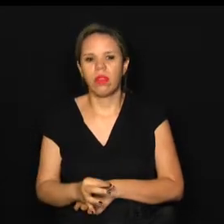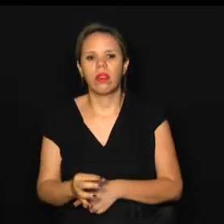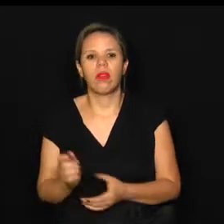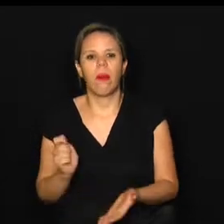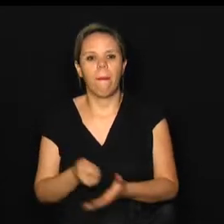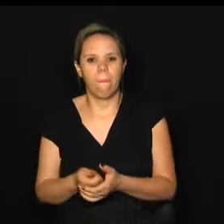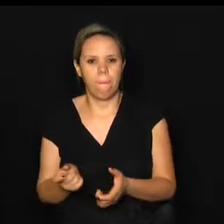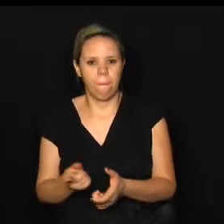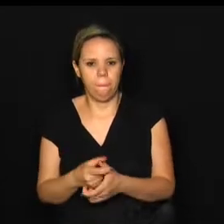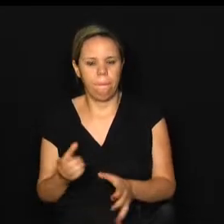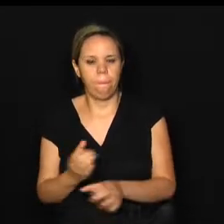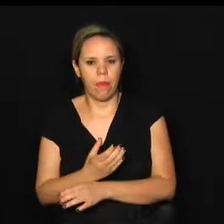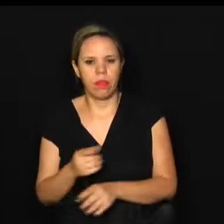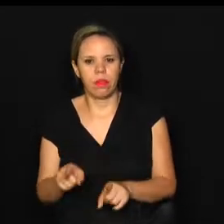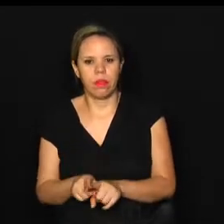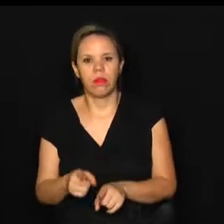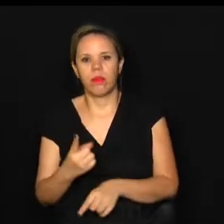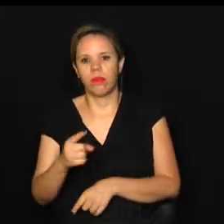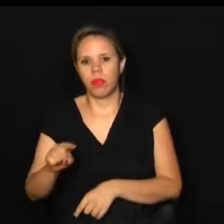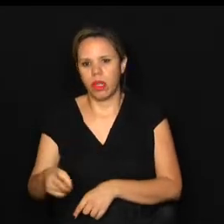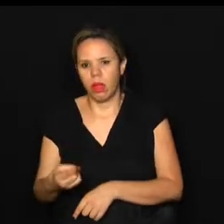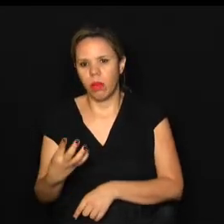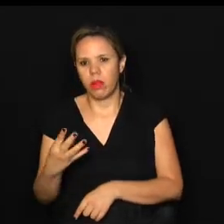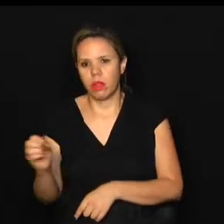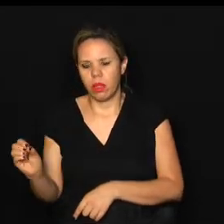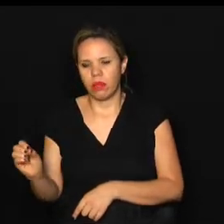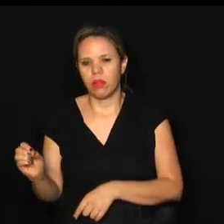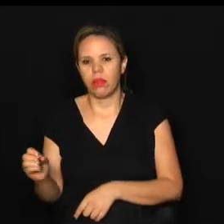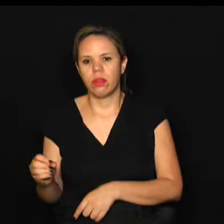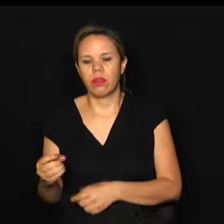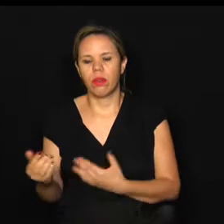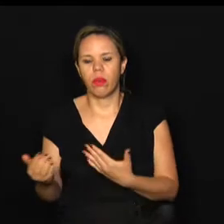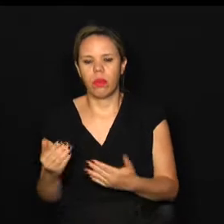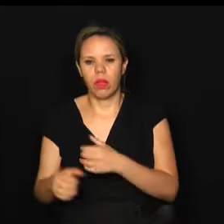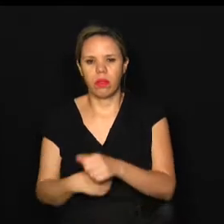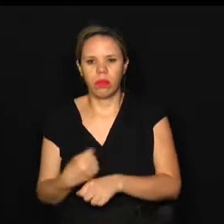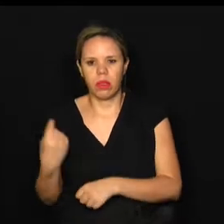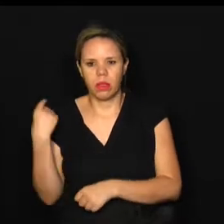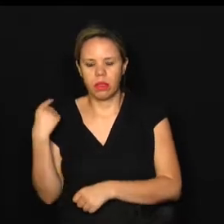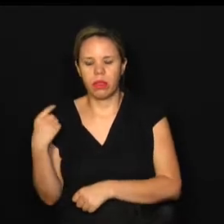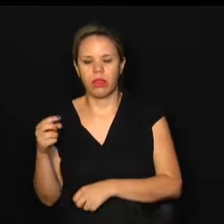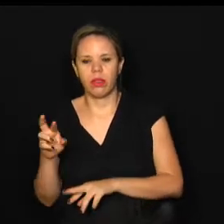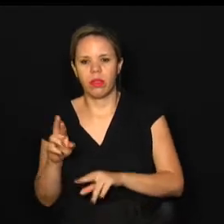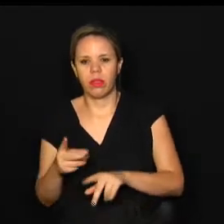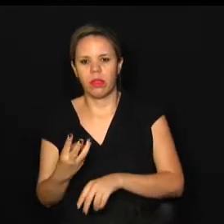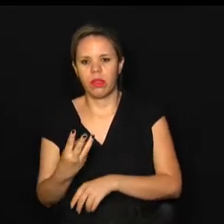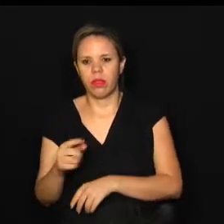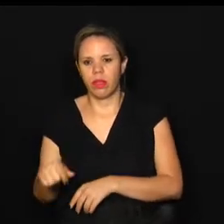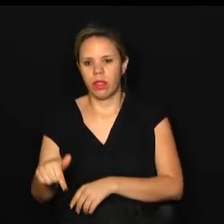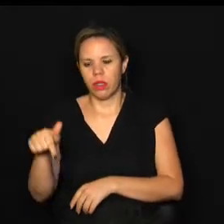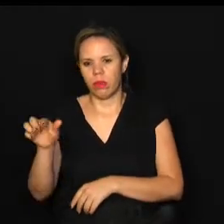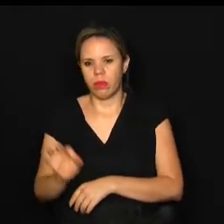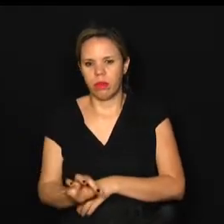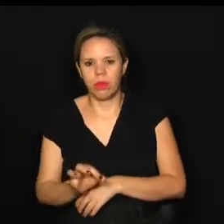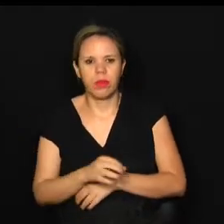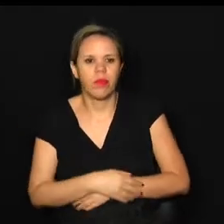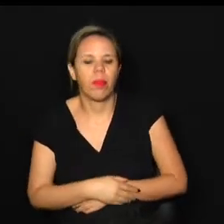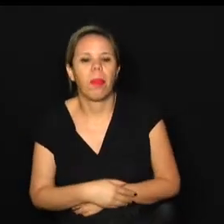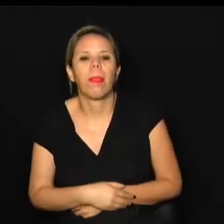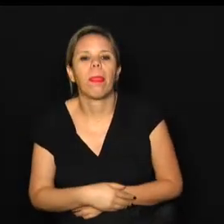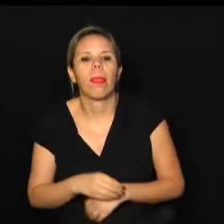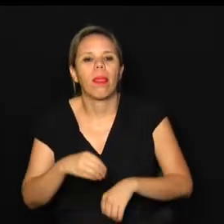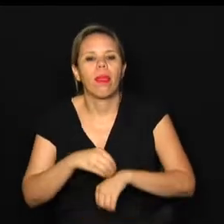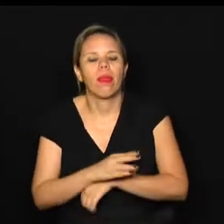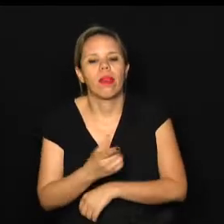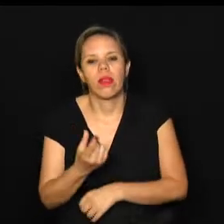1 milhão e 400 foram arrecadados esse ano contra 1 milhão e 300 no ano passado, uma variação aí de 3,7%. E as transferências